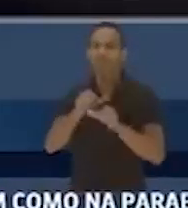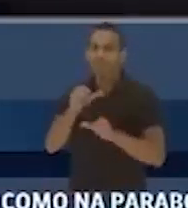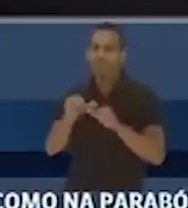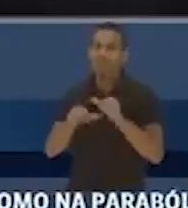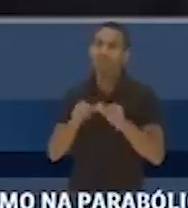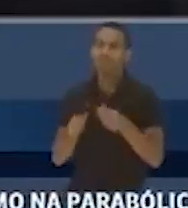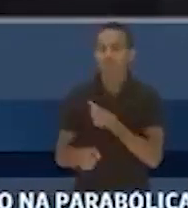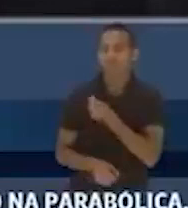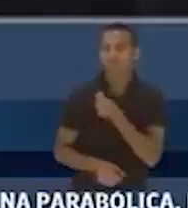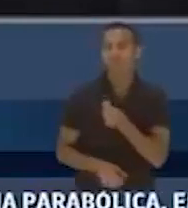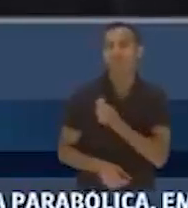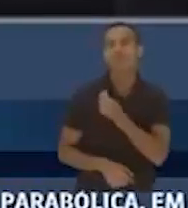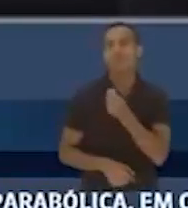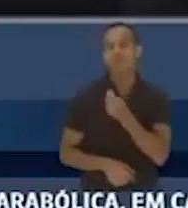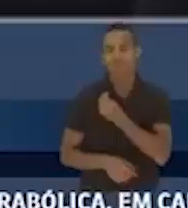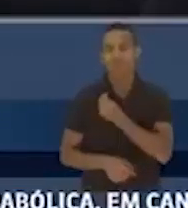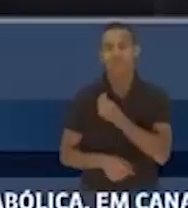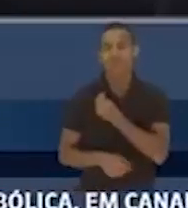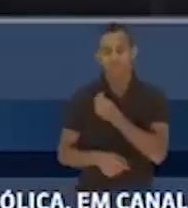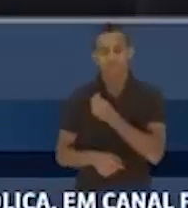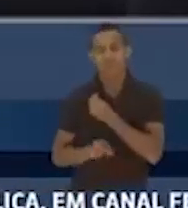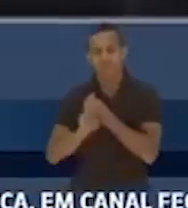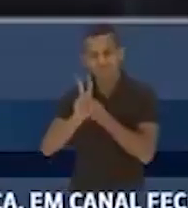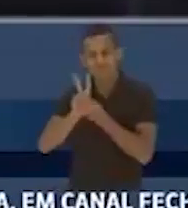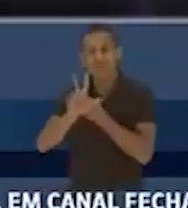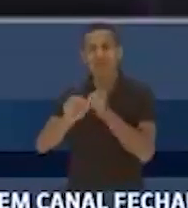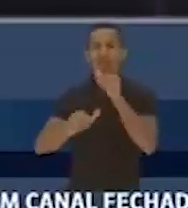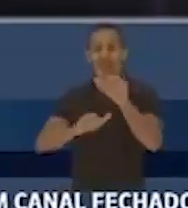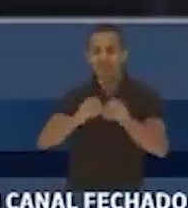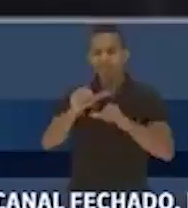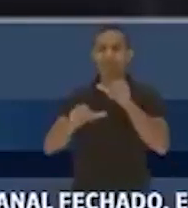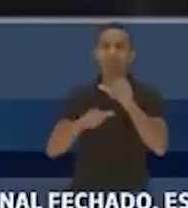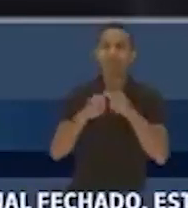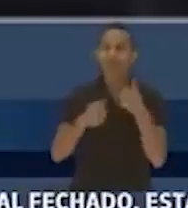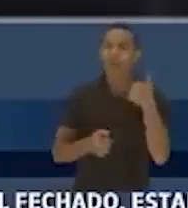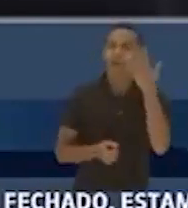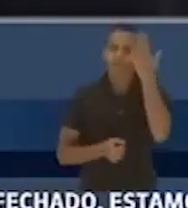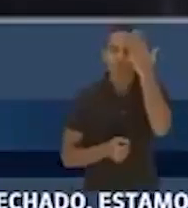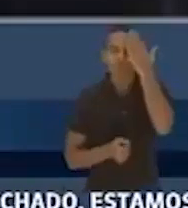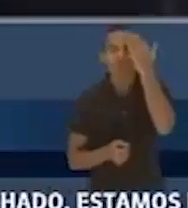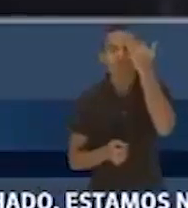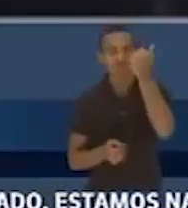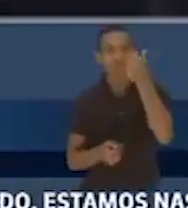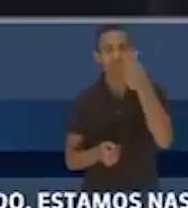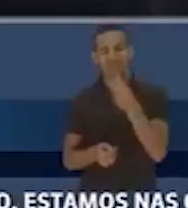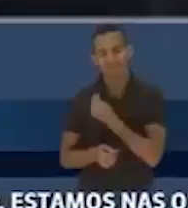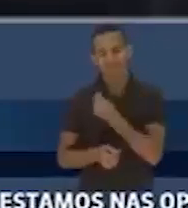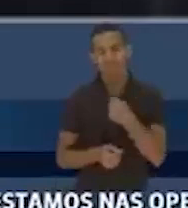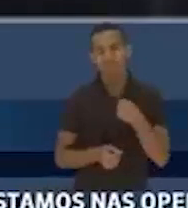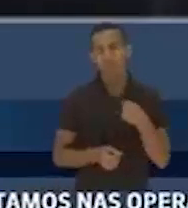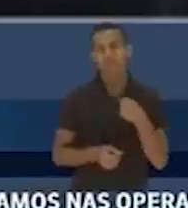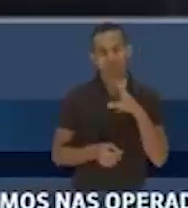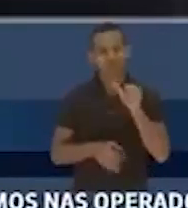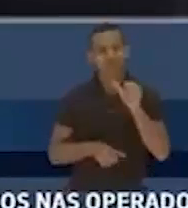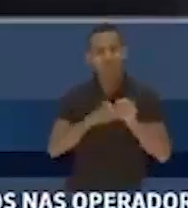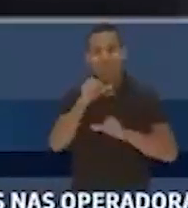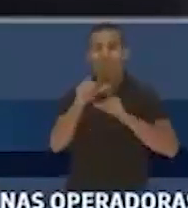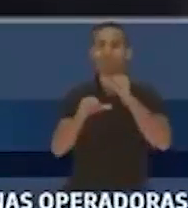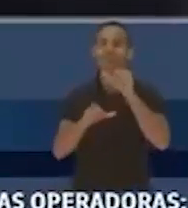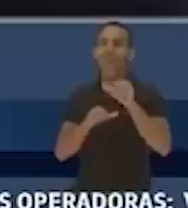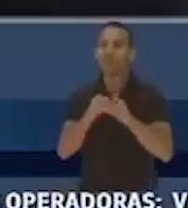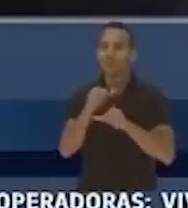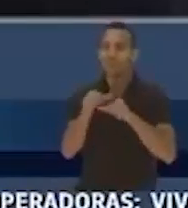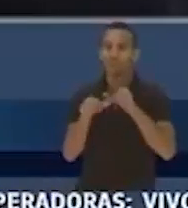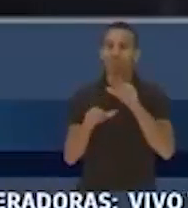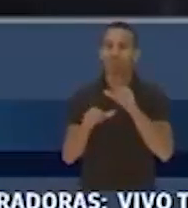mudar. Vai mudar, eu sei que a minha vida vai mudar. Essa música é